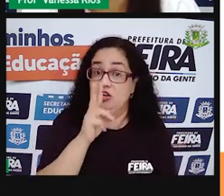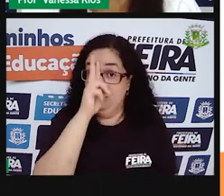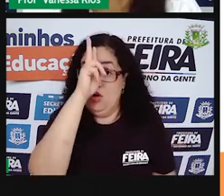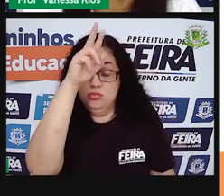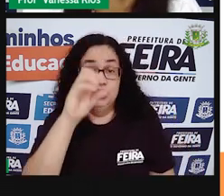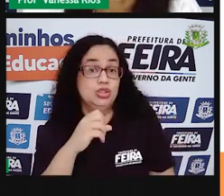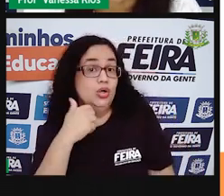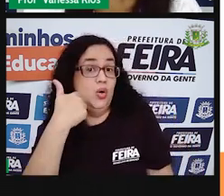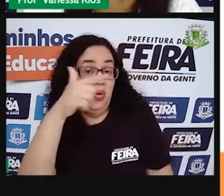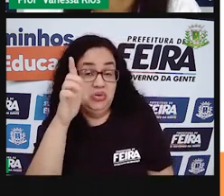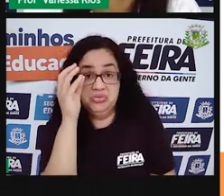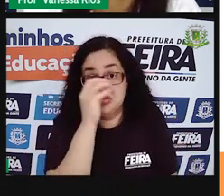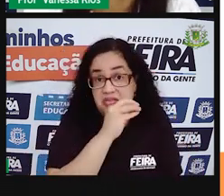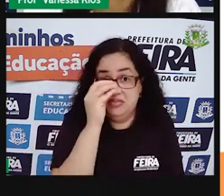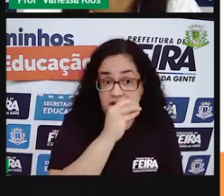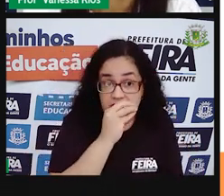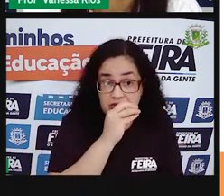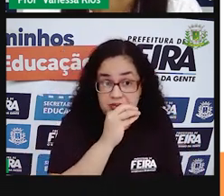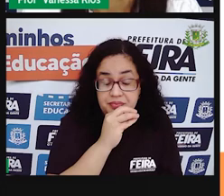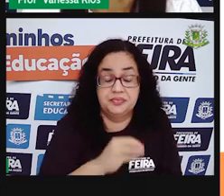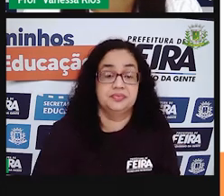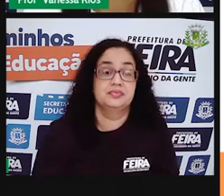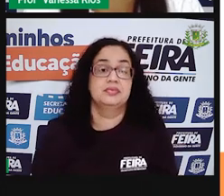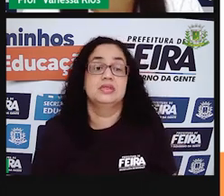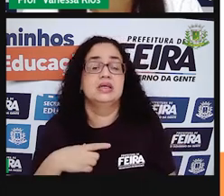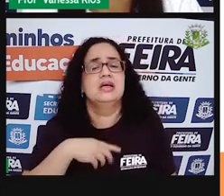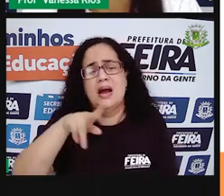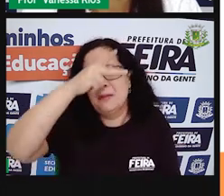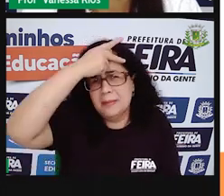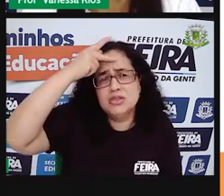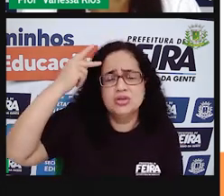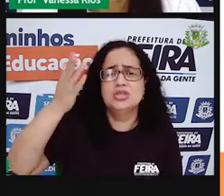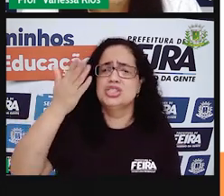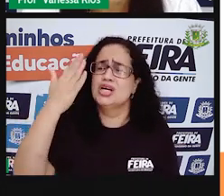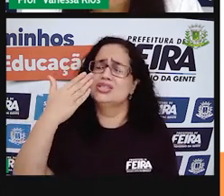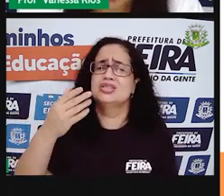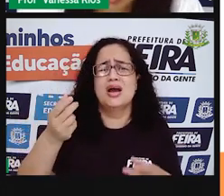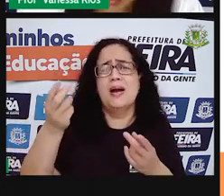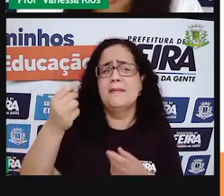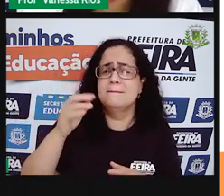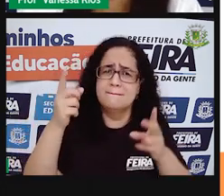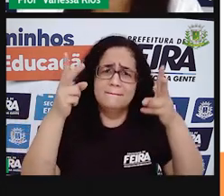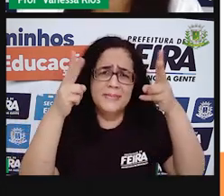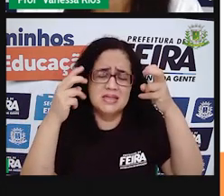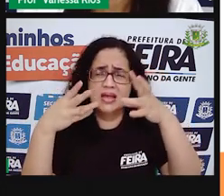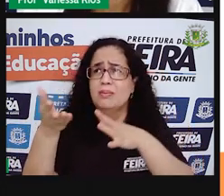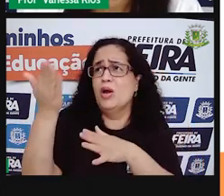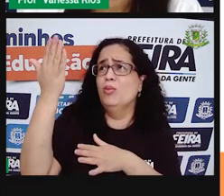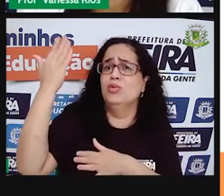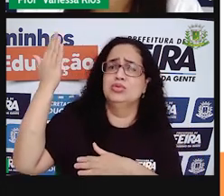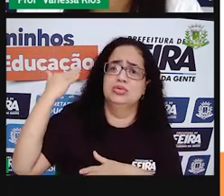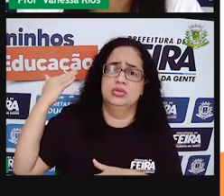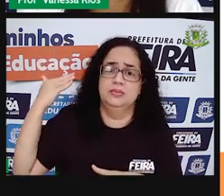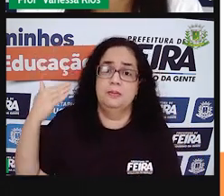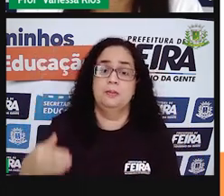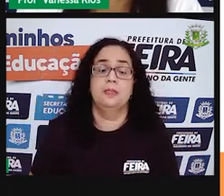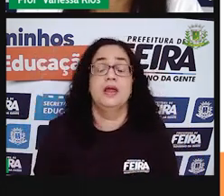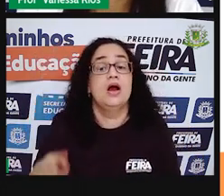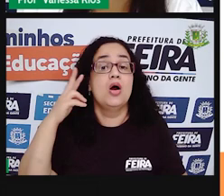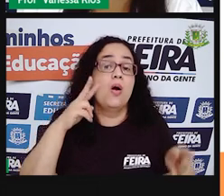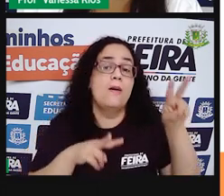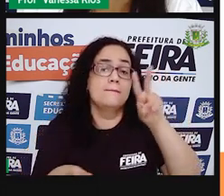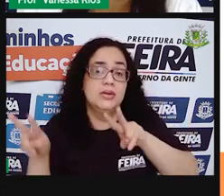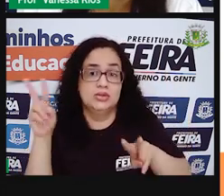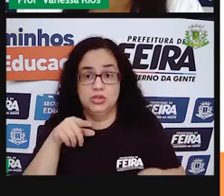resistentes e menos resistentes é algo que o homem já percebeu há muitos anos atrás. A gente pode